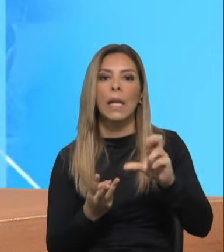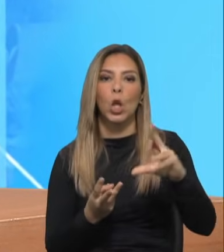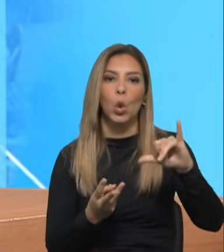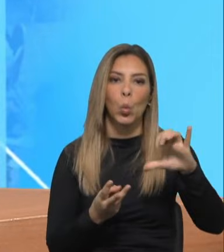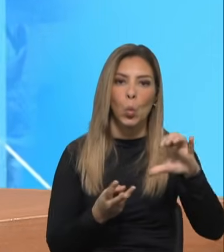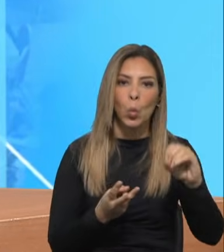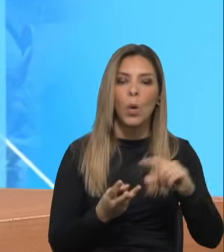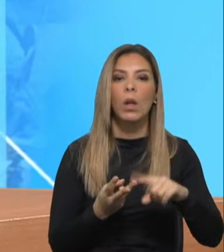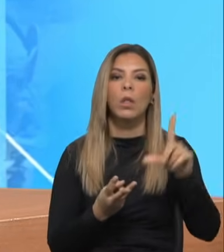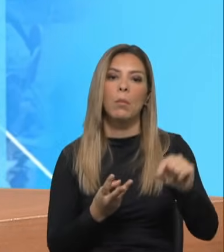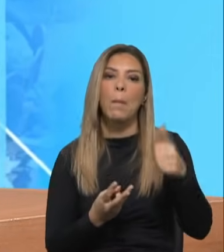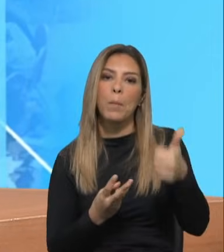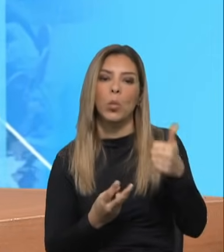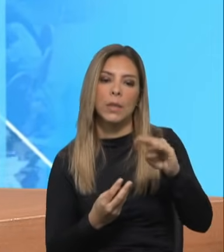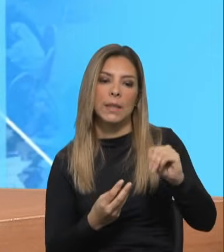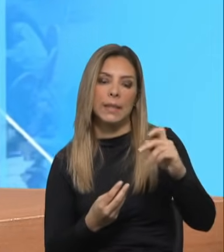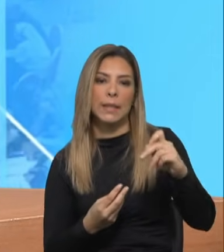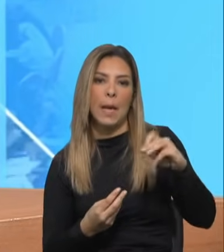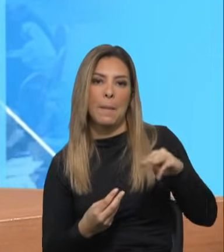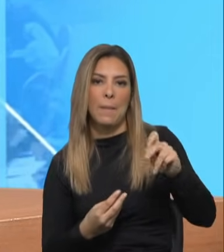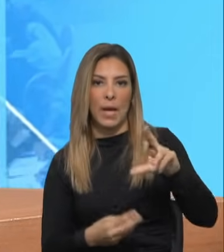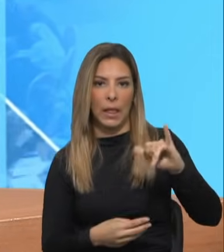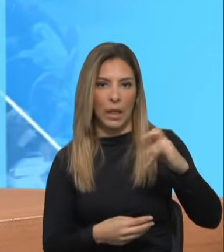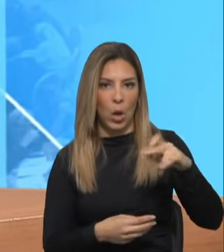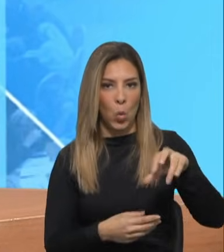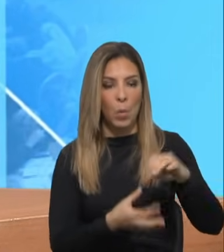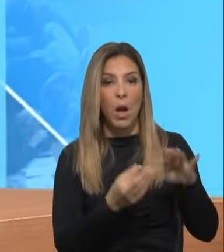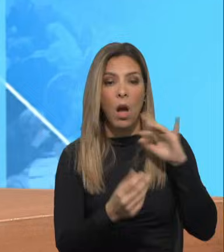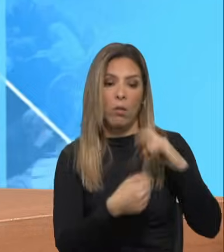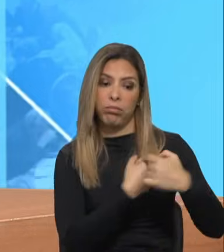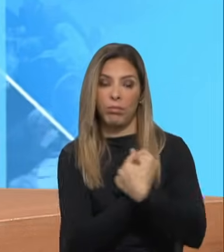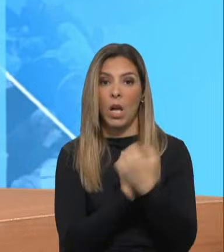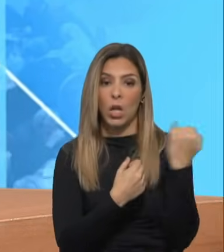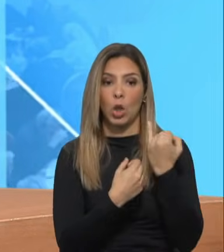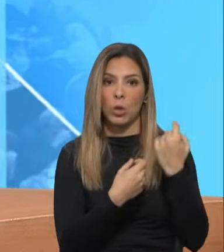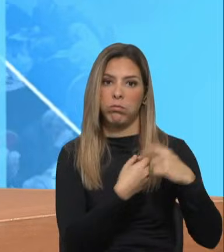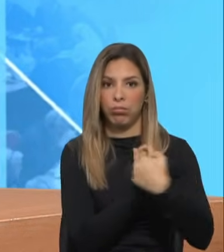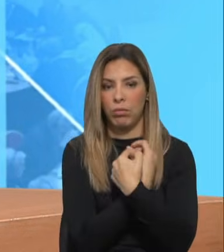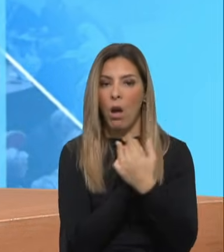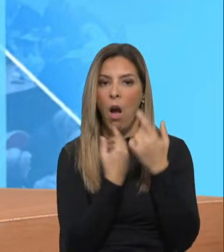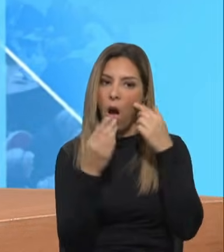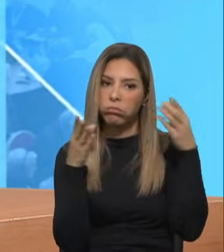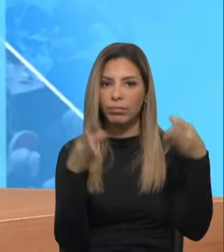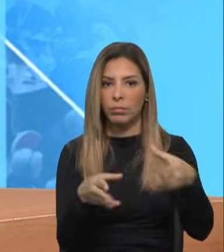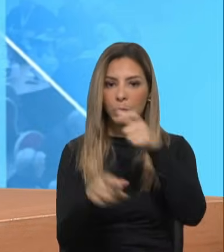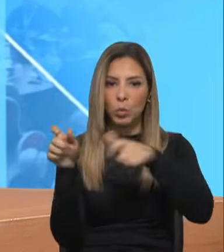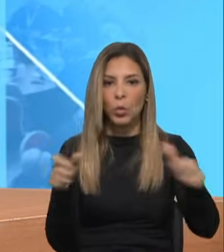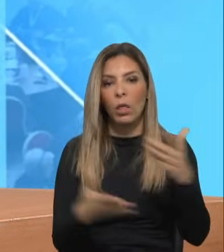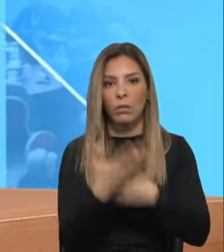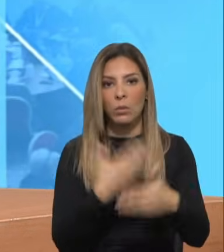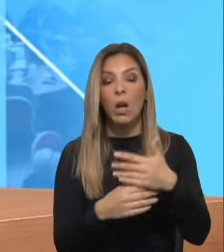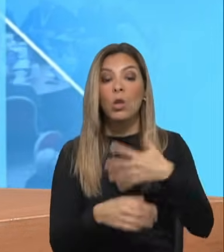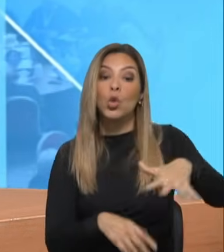do Bom Samaritano, que se congregam já há vários anos para cá neste Dia Mundial da Pessoa com Deficiência no